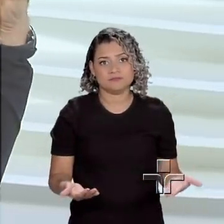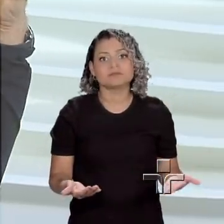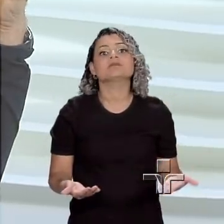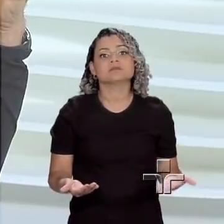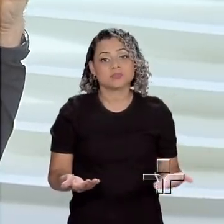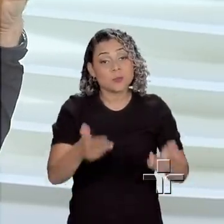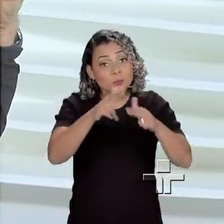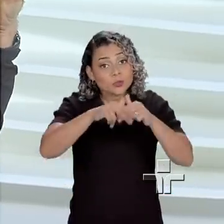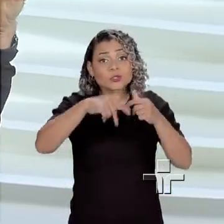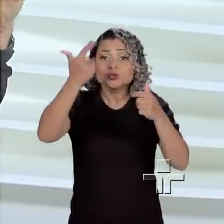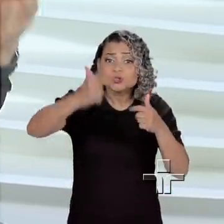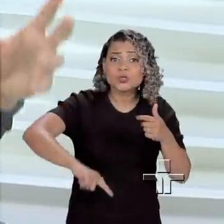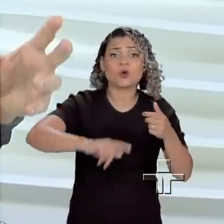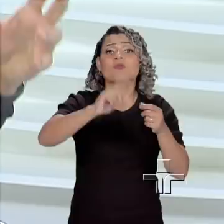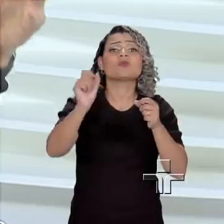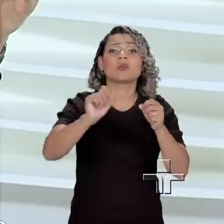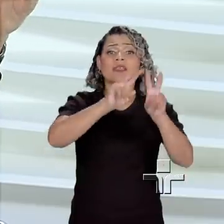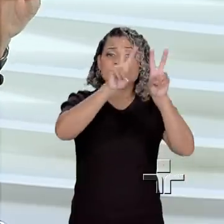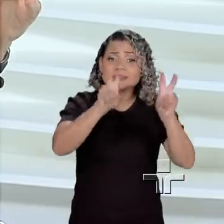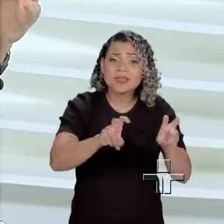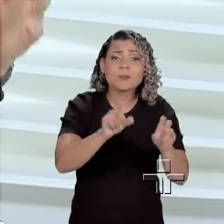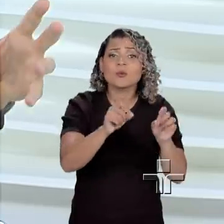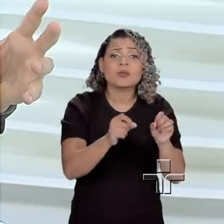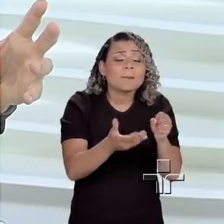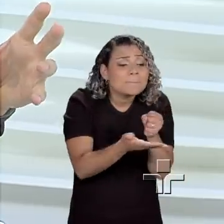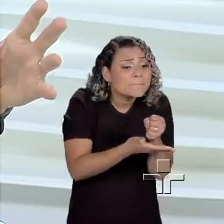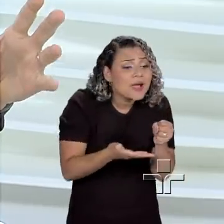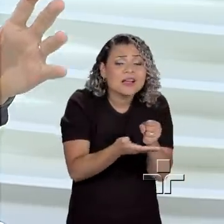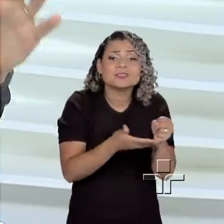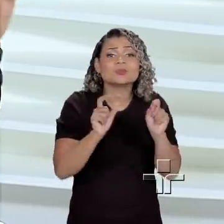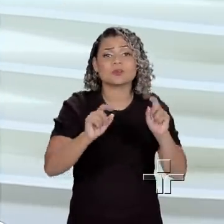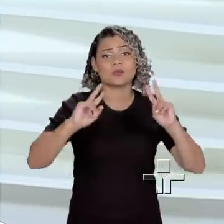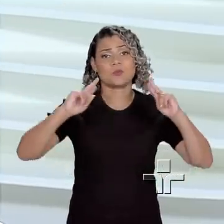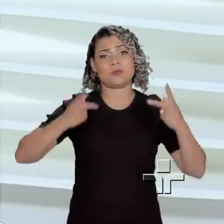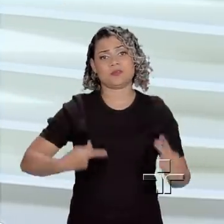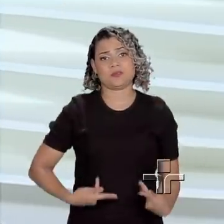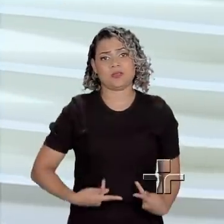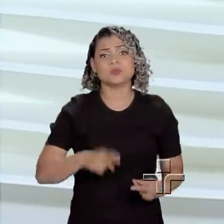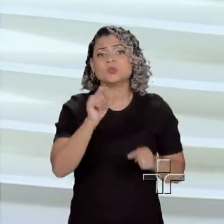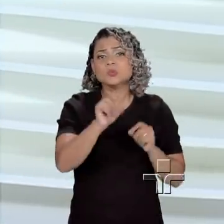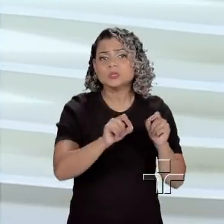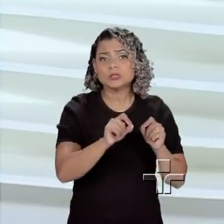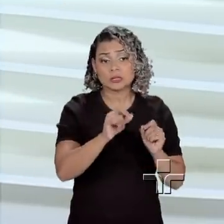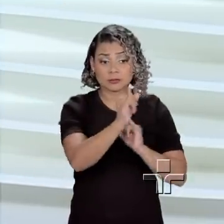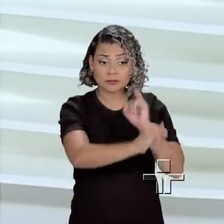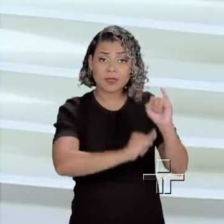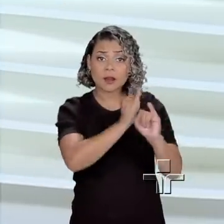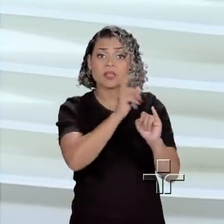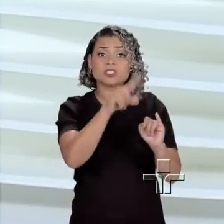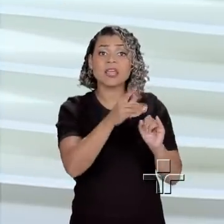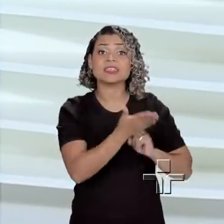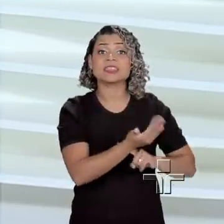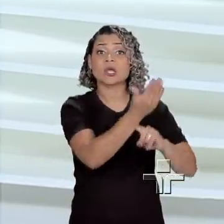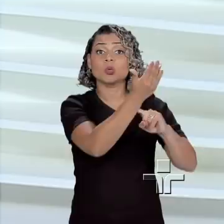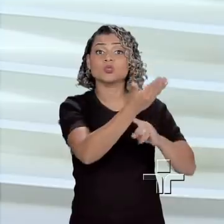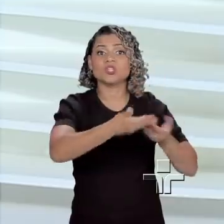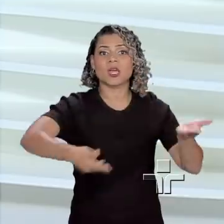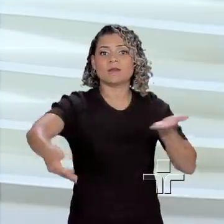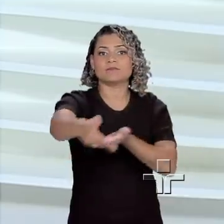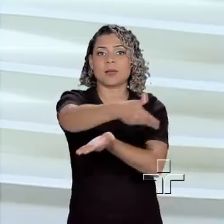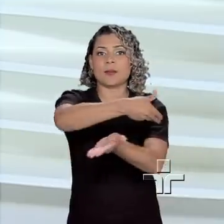a gente volta para os problemas básicos e para o caráter básico da humanidade. A internet é uma tecnologia de transição. O que é